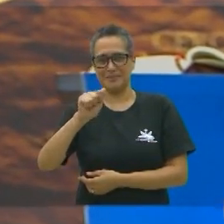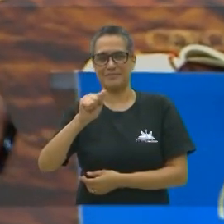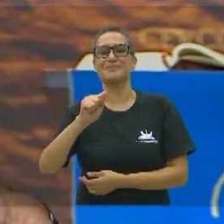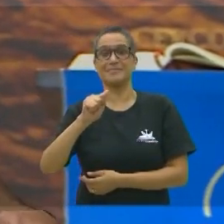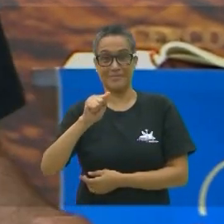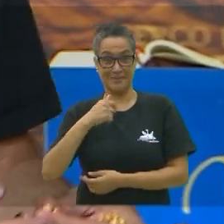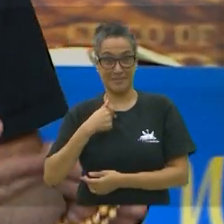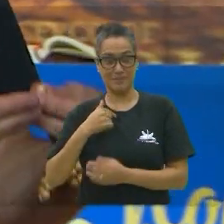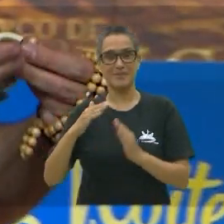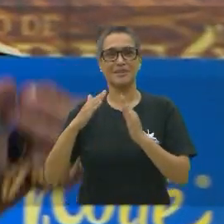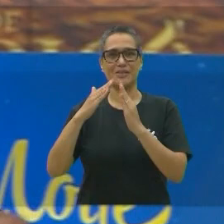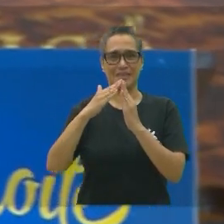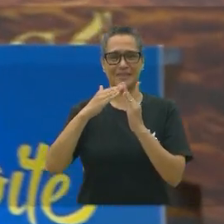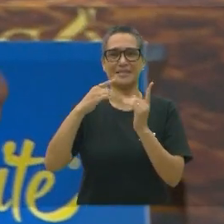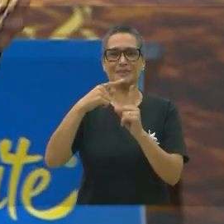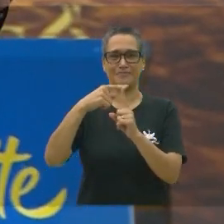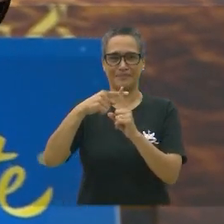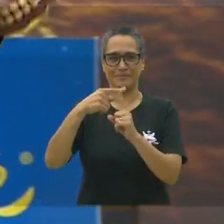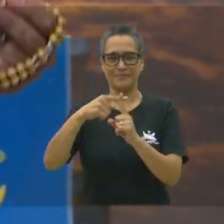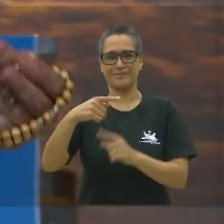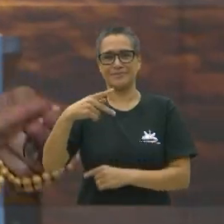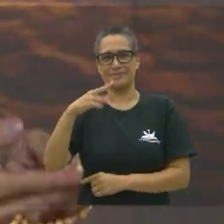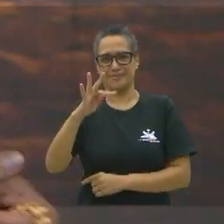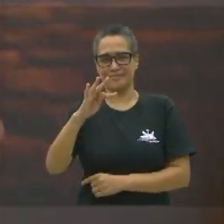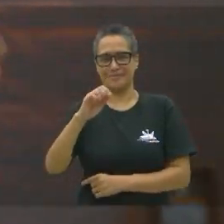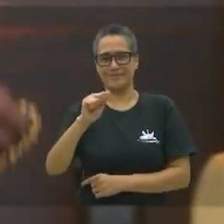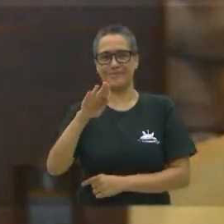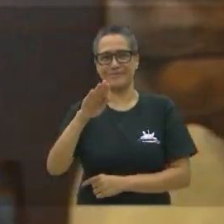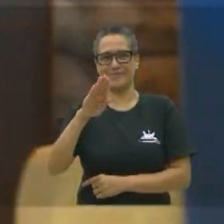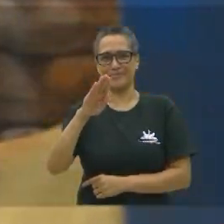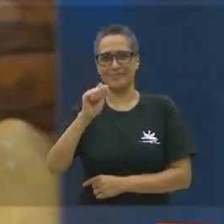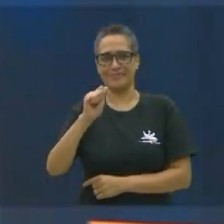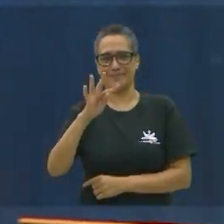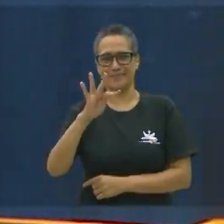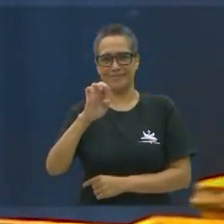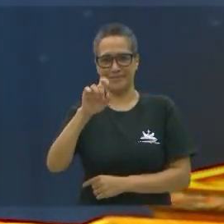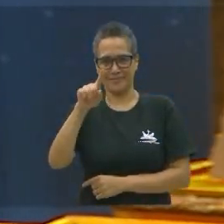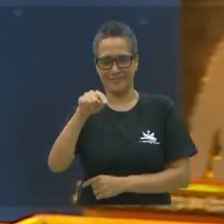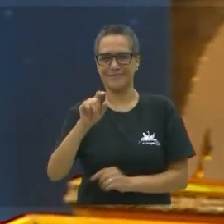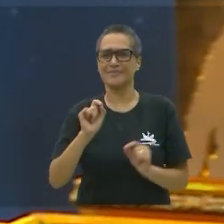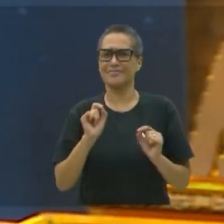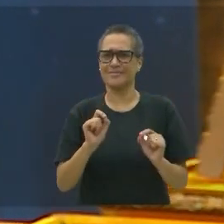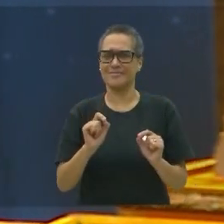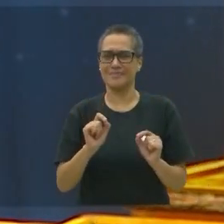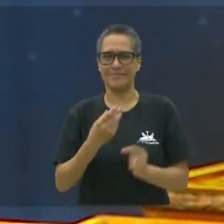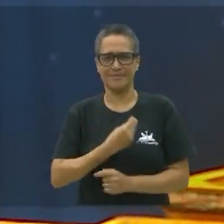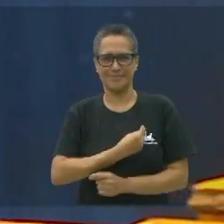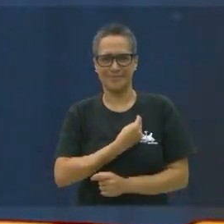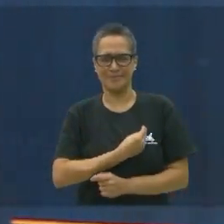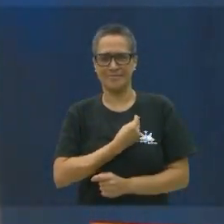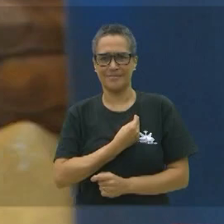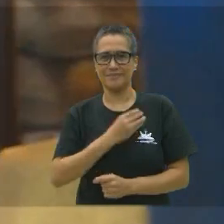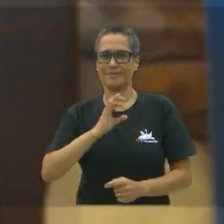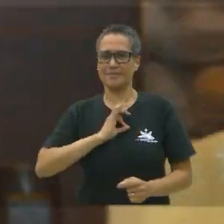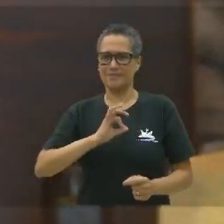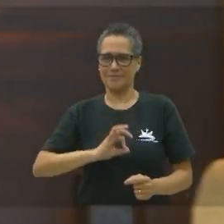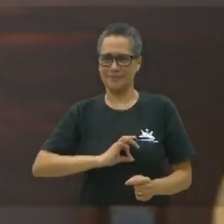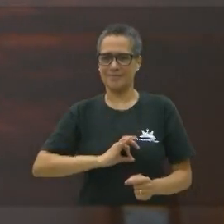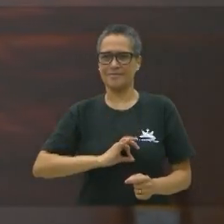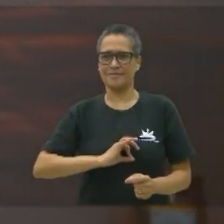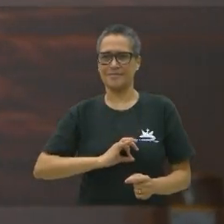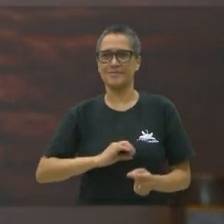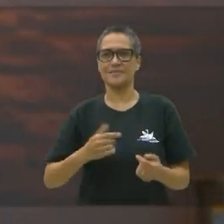minha paróquia, onde eu trabalho, onde eu vivo o meu sacerdócio de forma mais efetiva, é na cidade